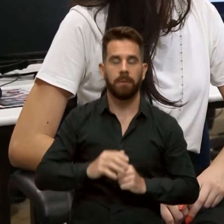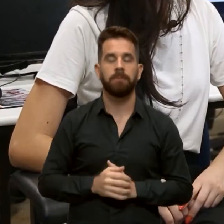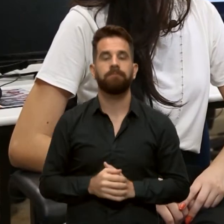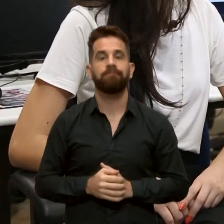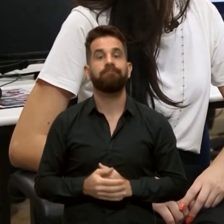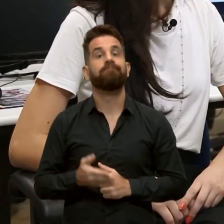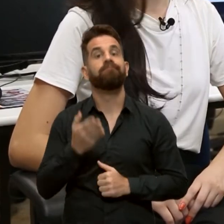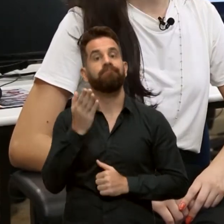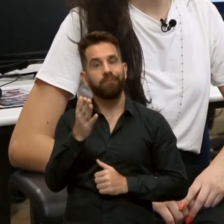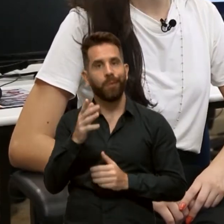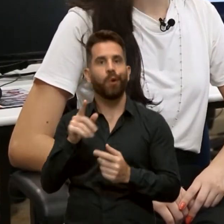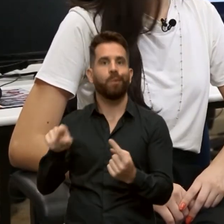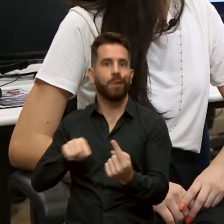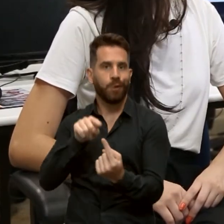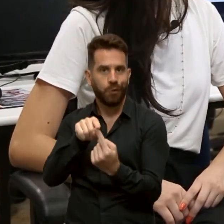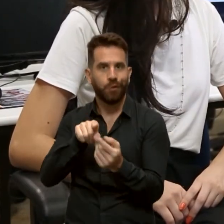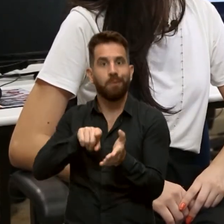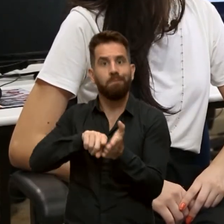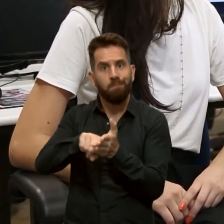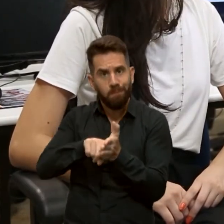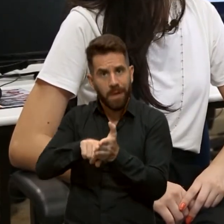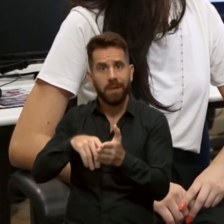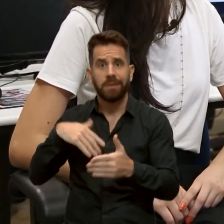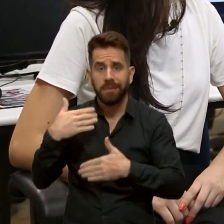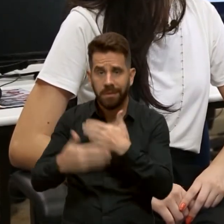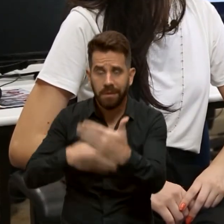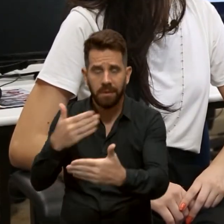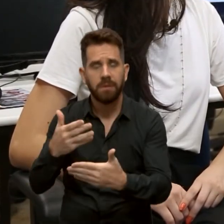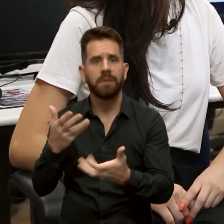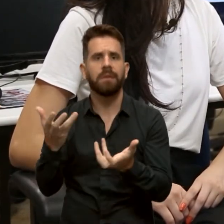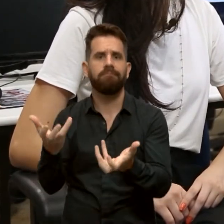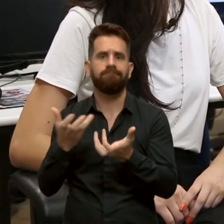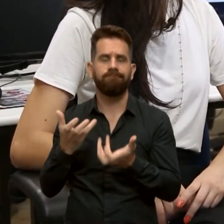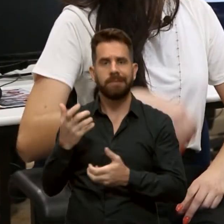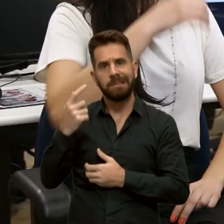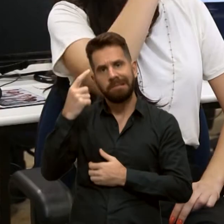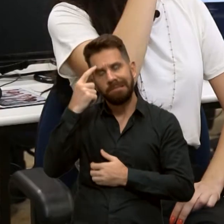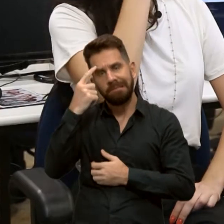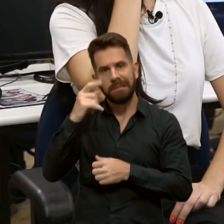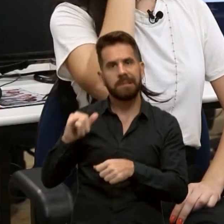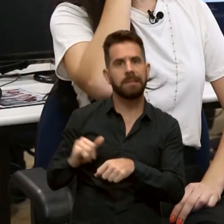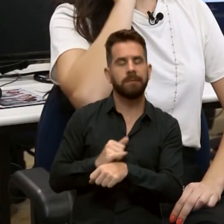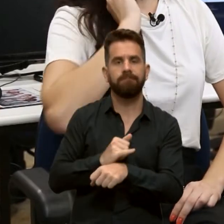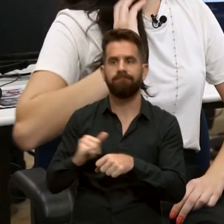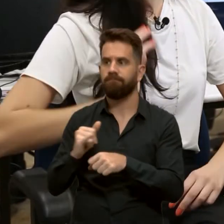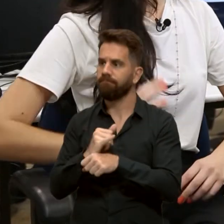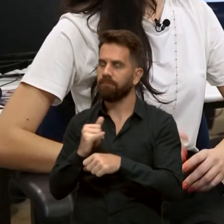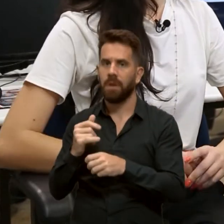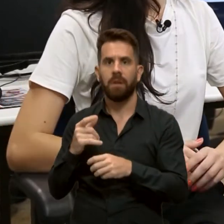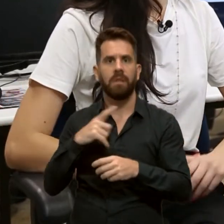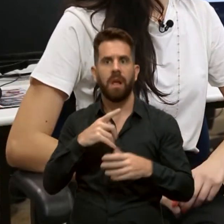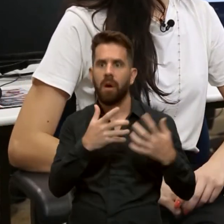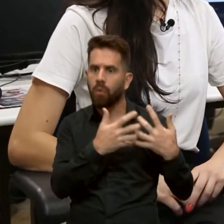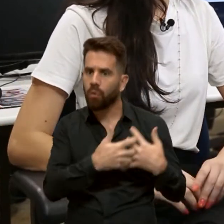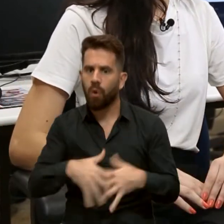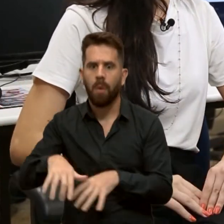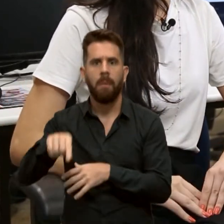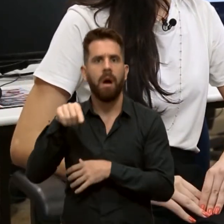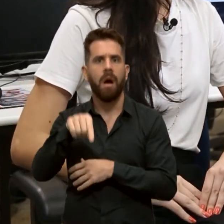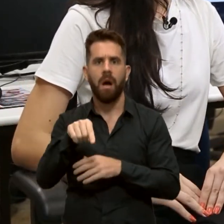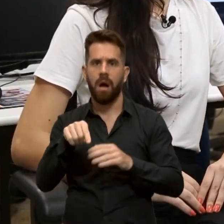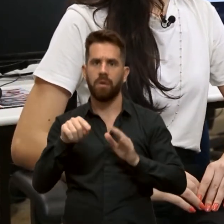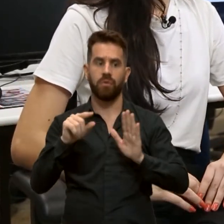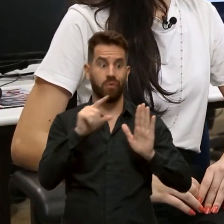é o racismo. Então, através disso, a gente começou a pesquisar formas de automaticamente